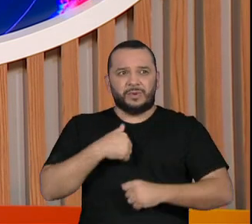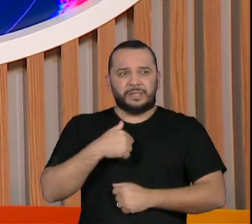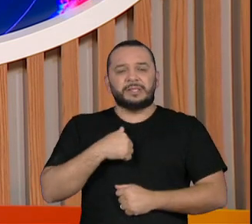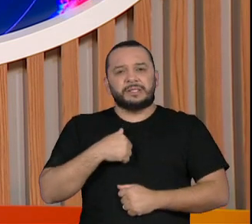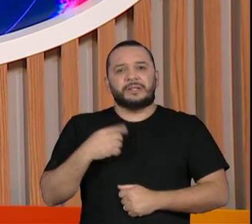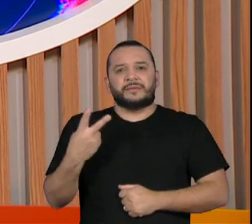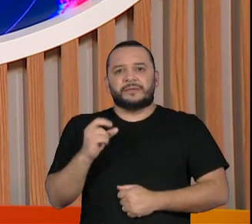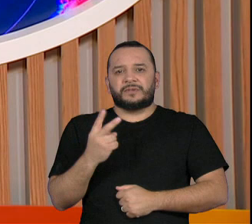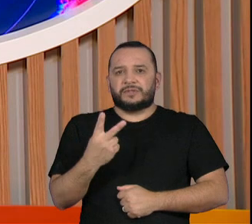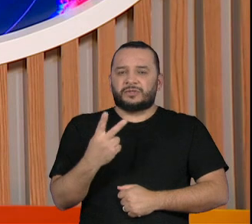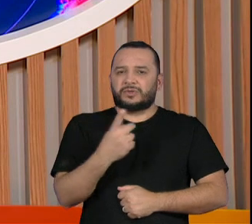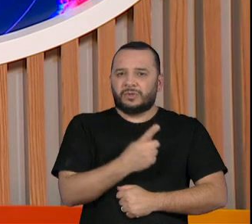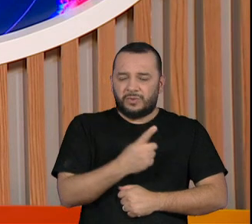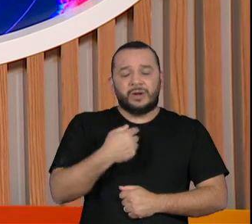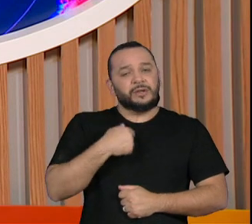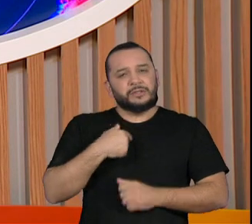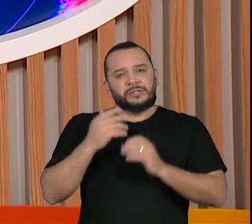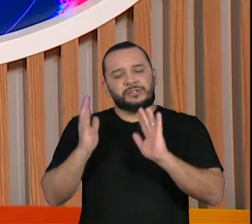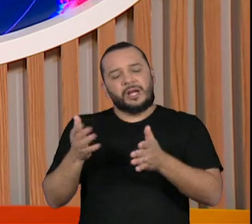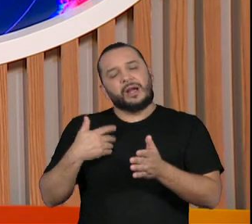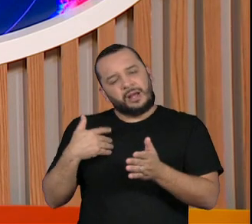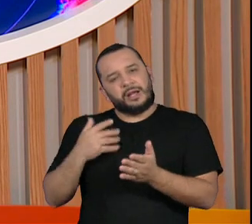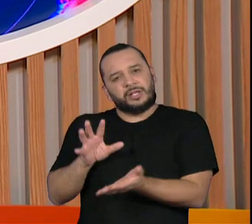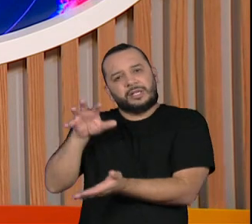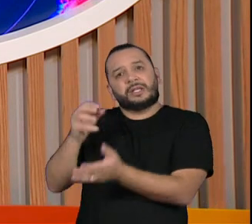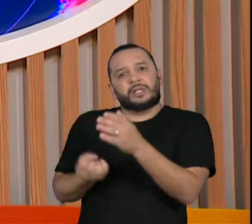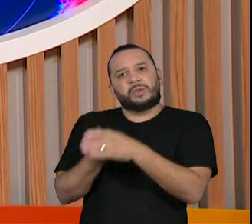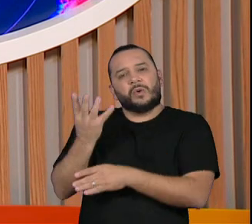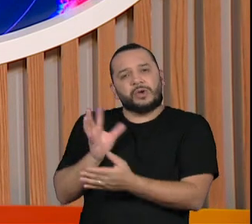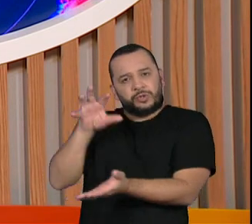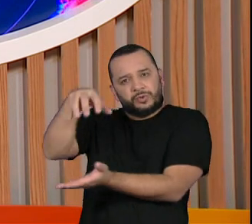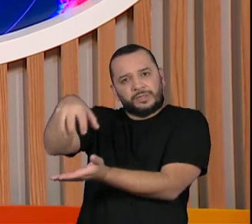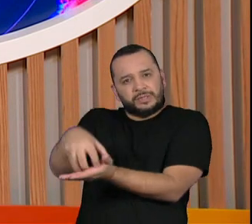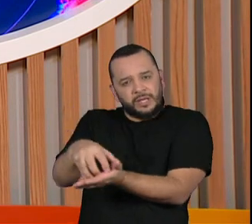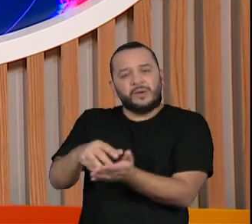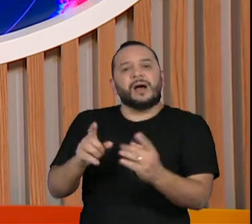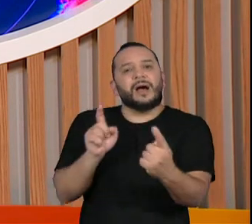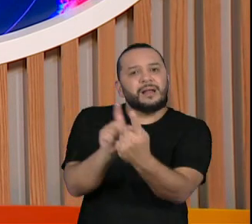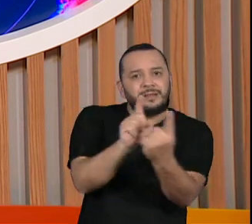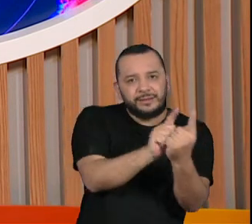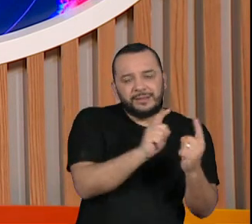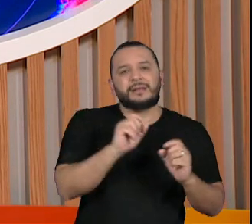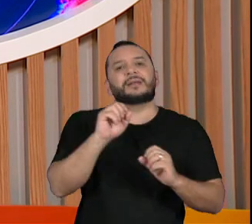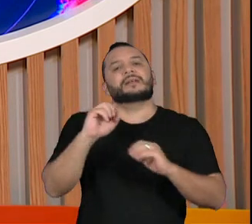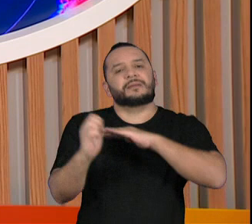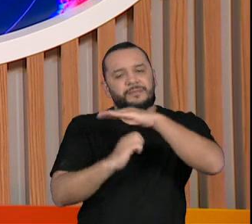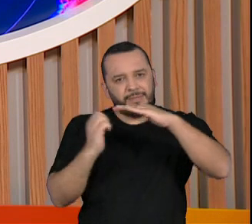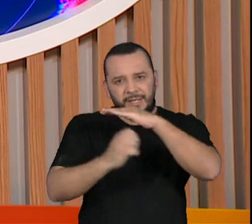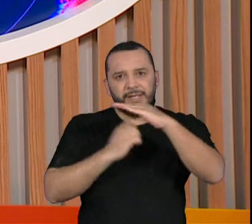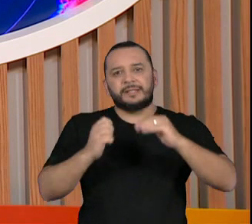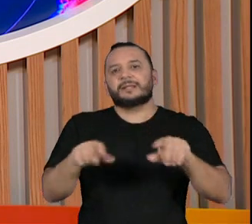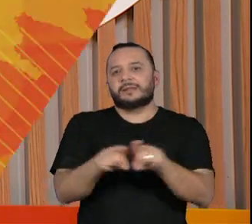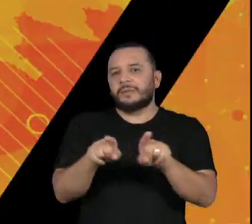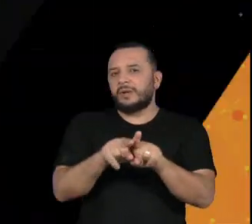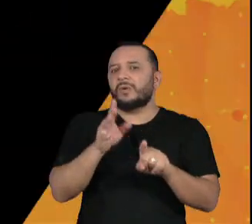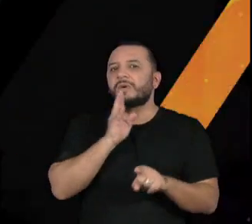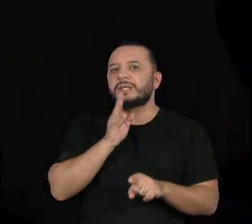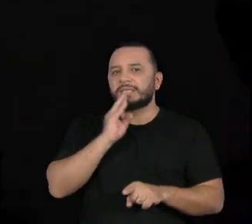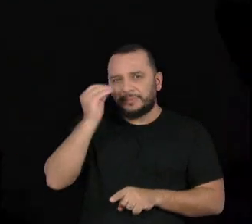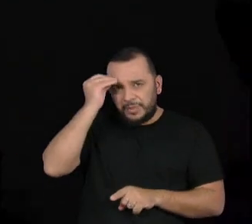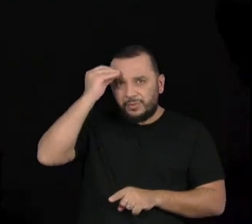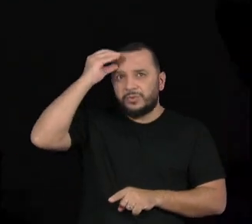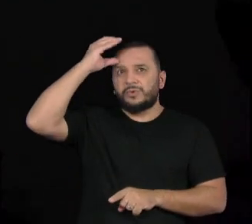Academy, uma consultoria para atender empresas e pessoas interessadas em ampliar os conhecimentos sobre a África.